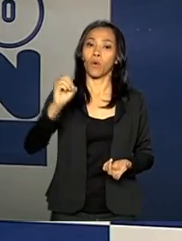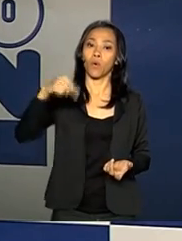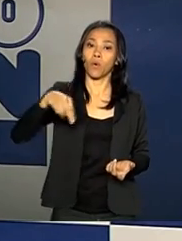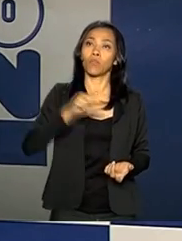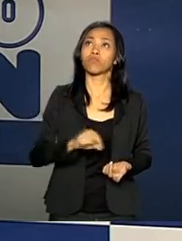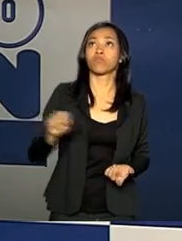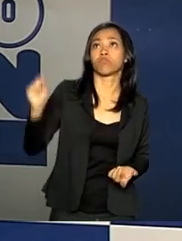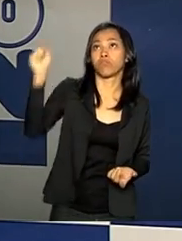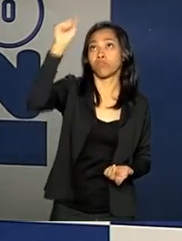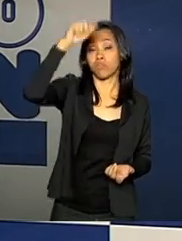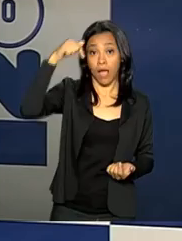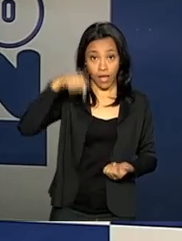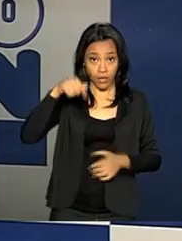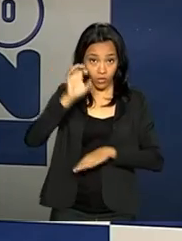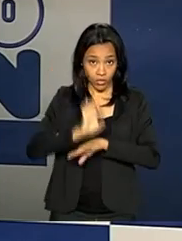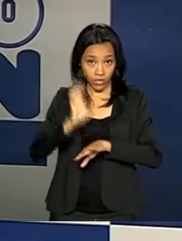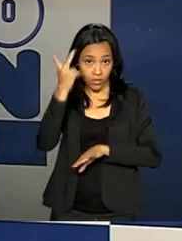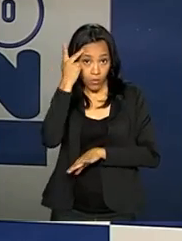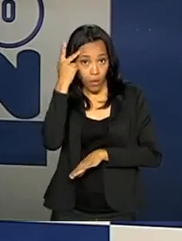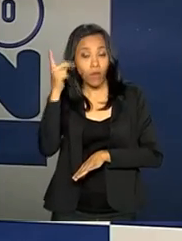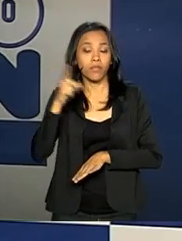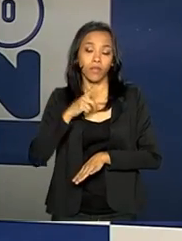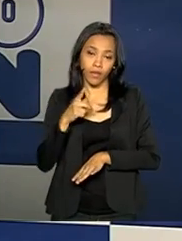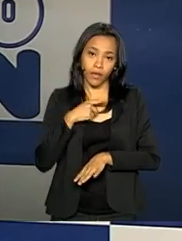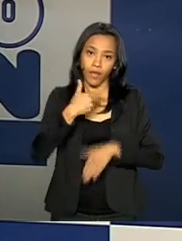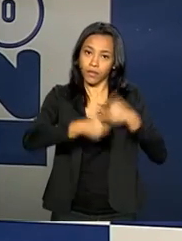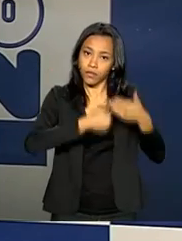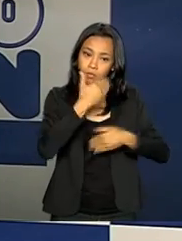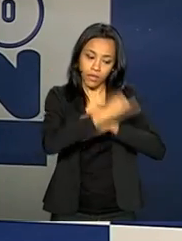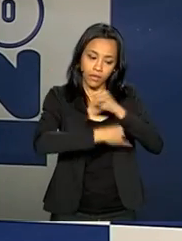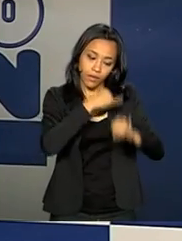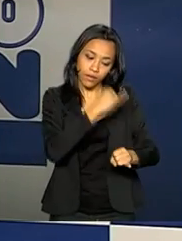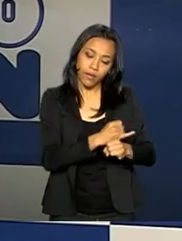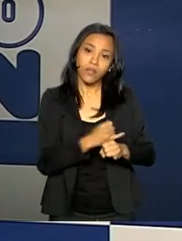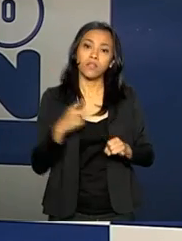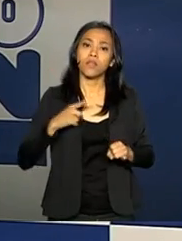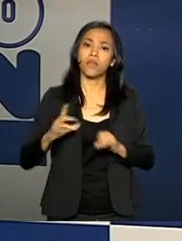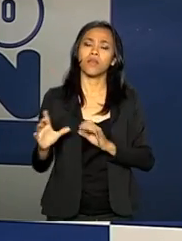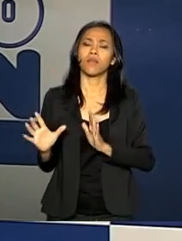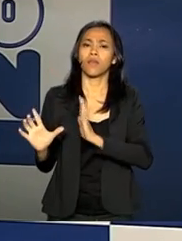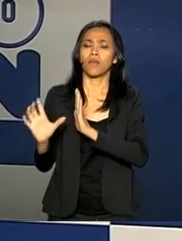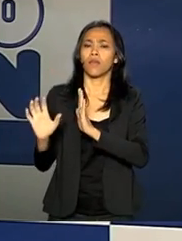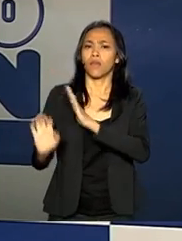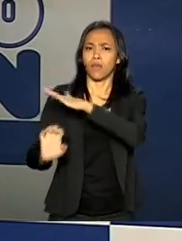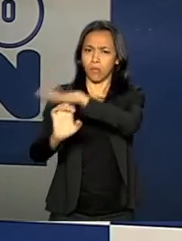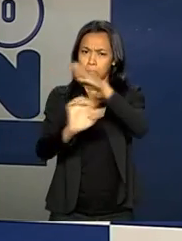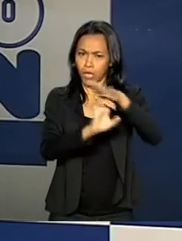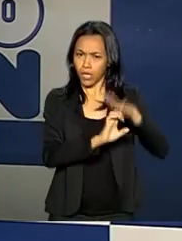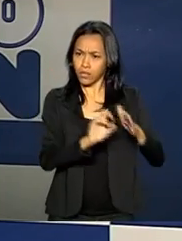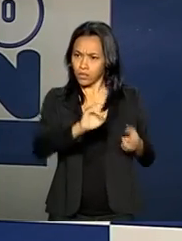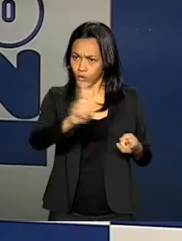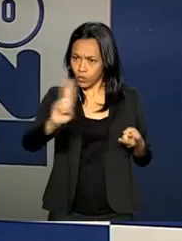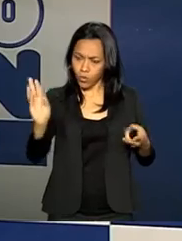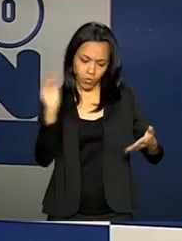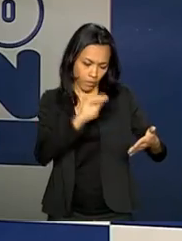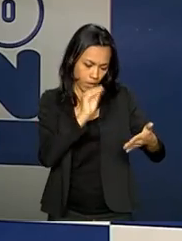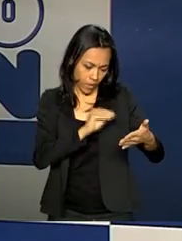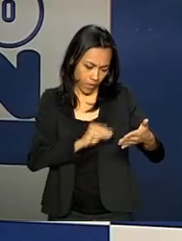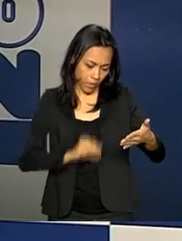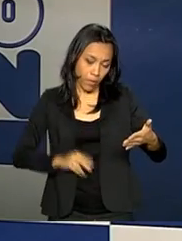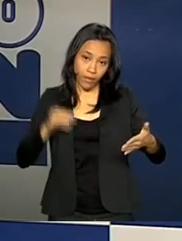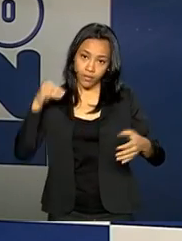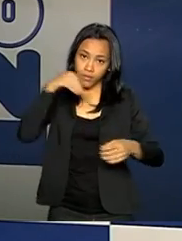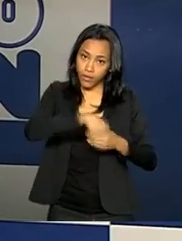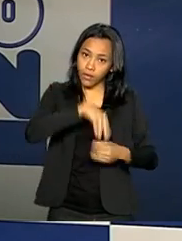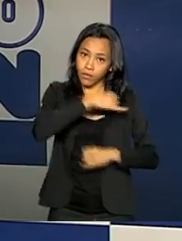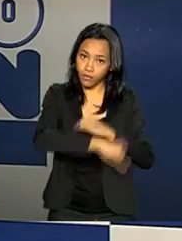temos um atendimento via internet existem empresas também estão cadastrado na plataforma consumidor ponto gov.br que